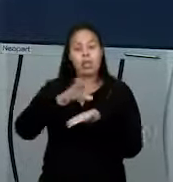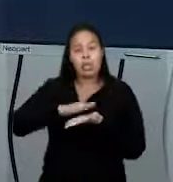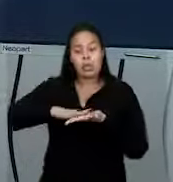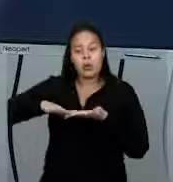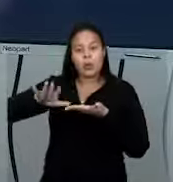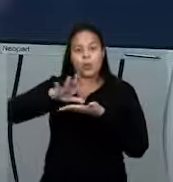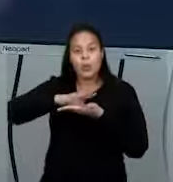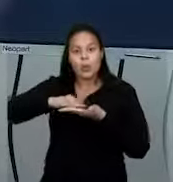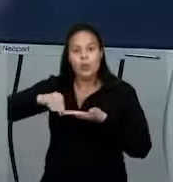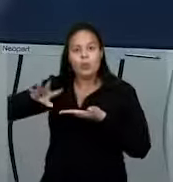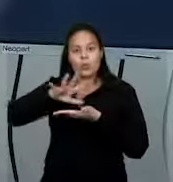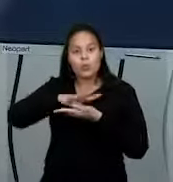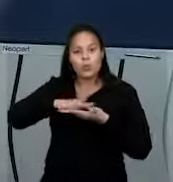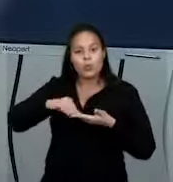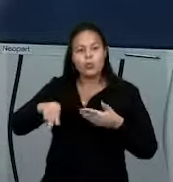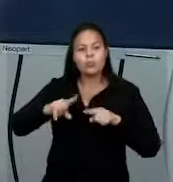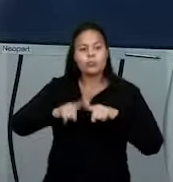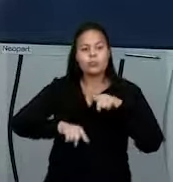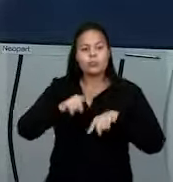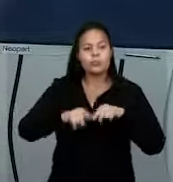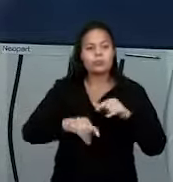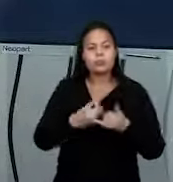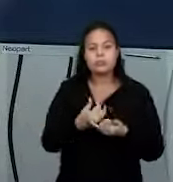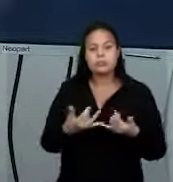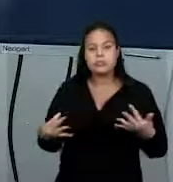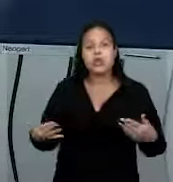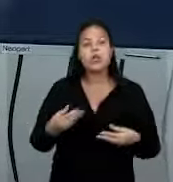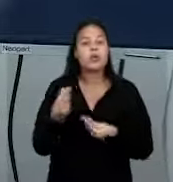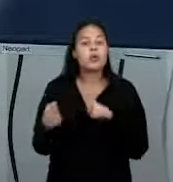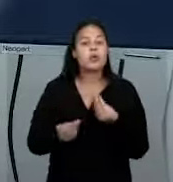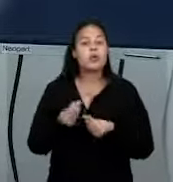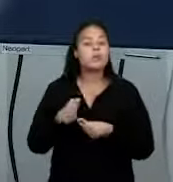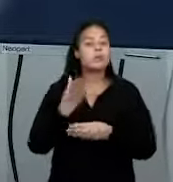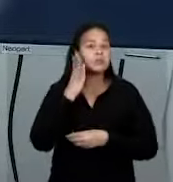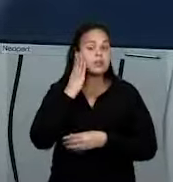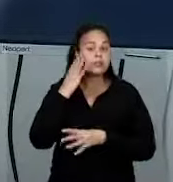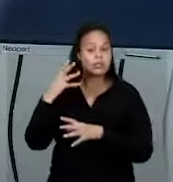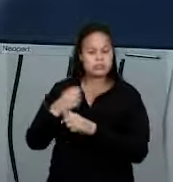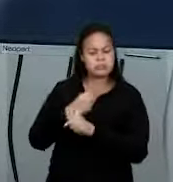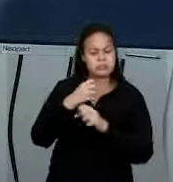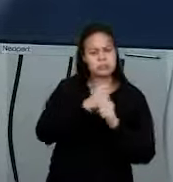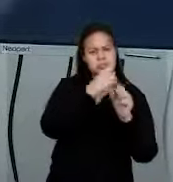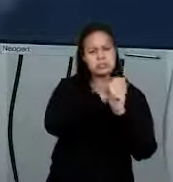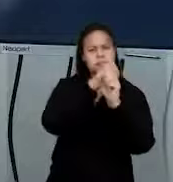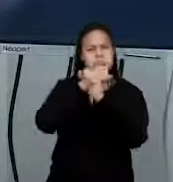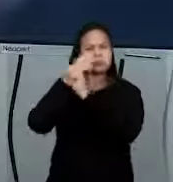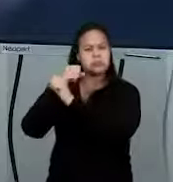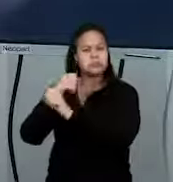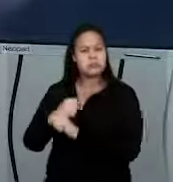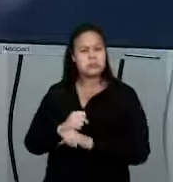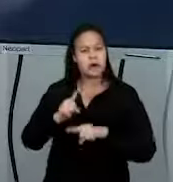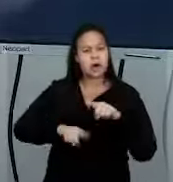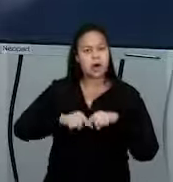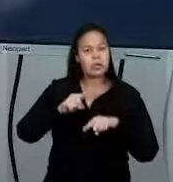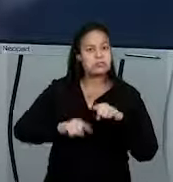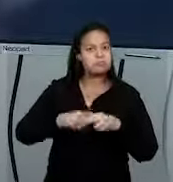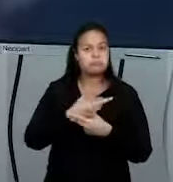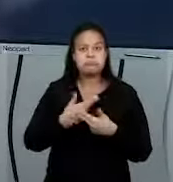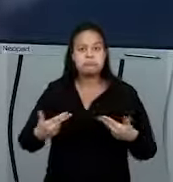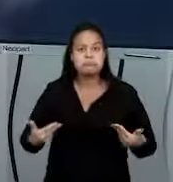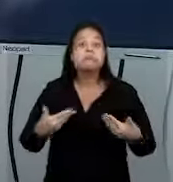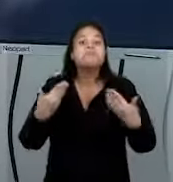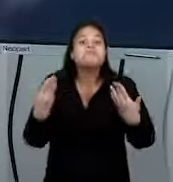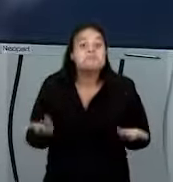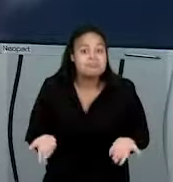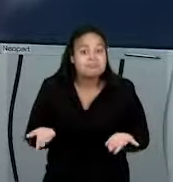um equipamento? Ou como nós vamos determinar a energia consumida por qualquer